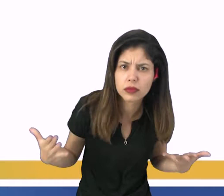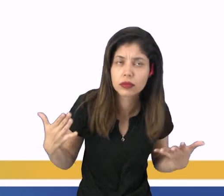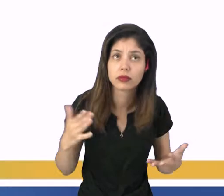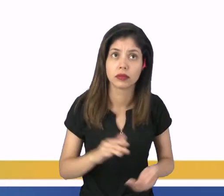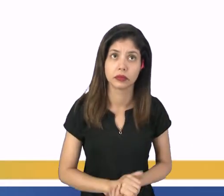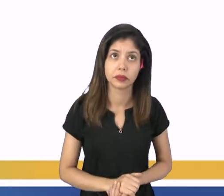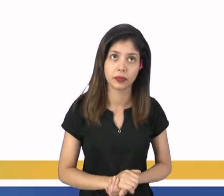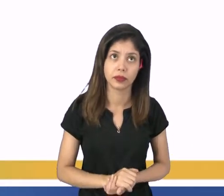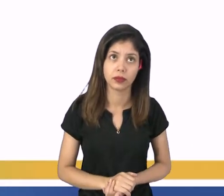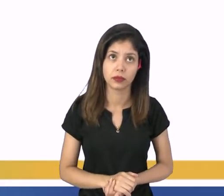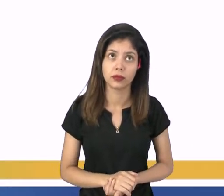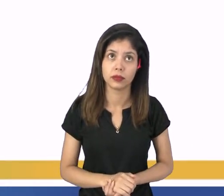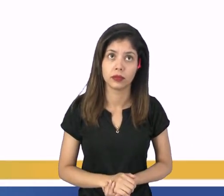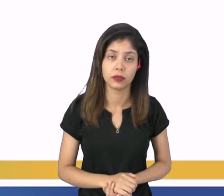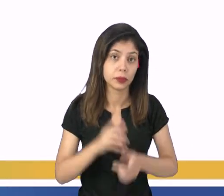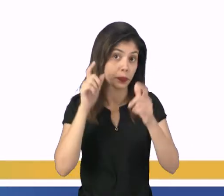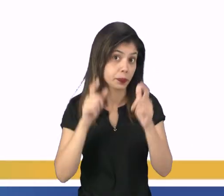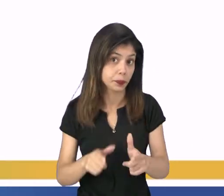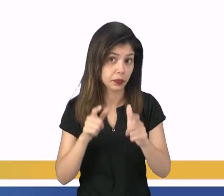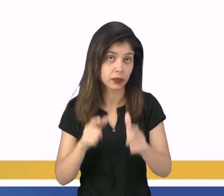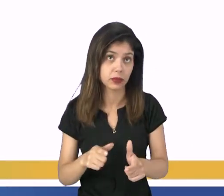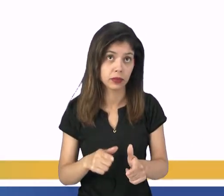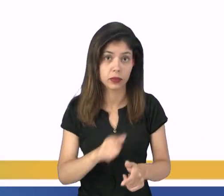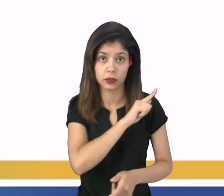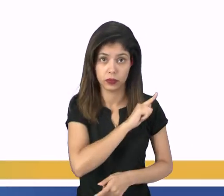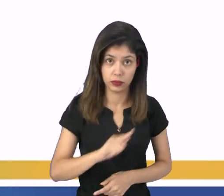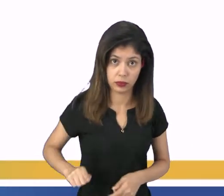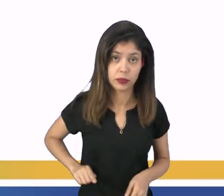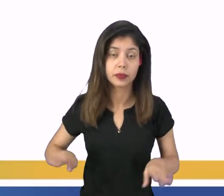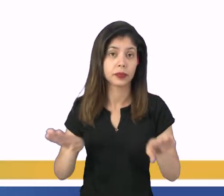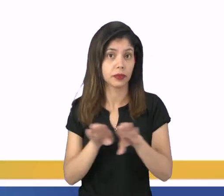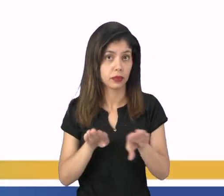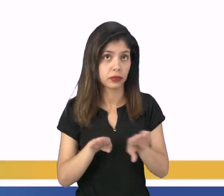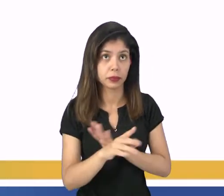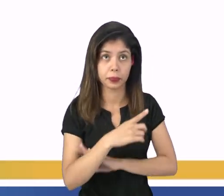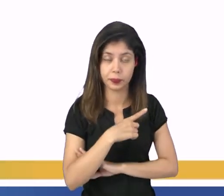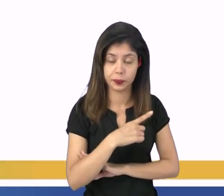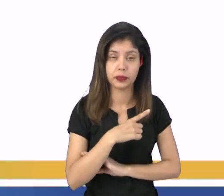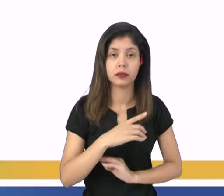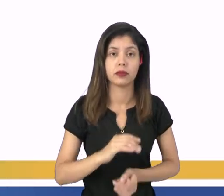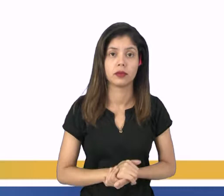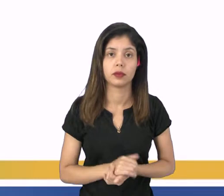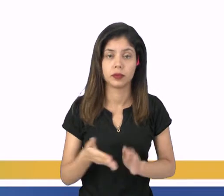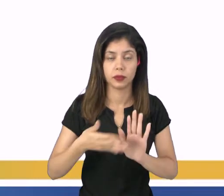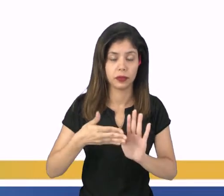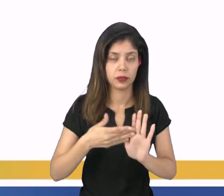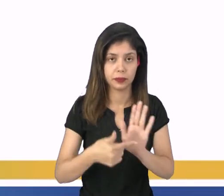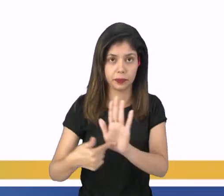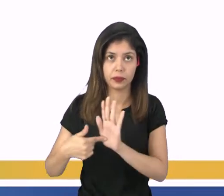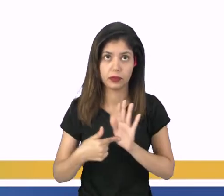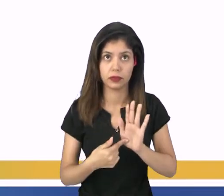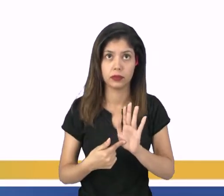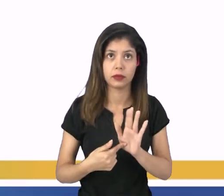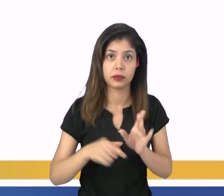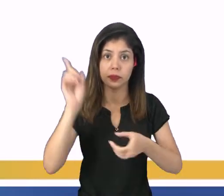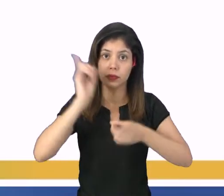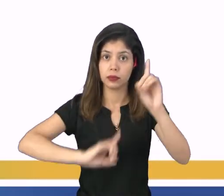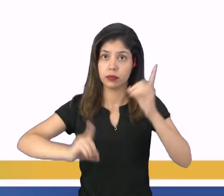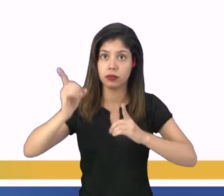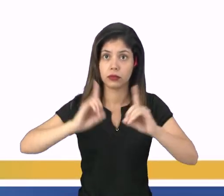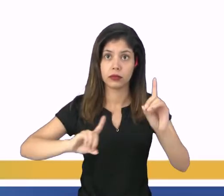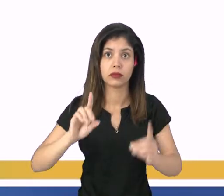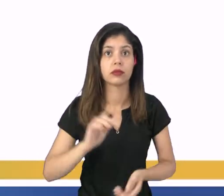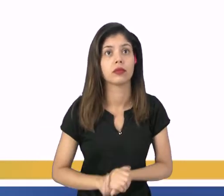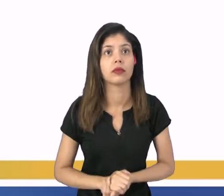teocrática? Aonde, o governante ele é tido também como um representante dos deuses, A